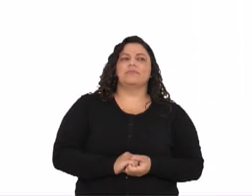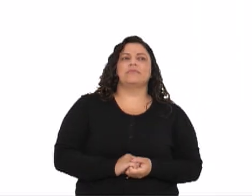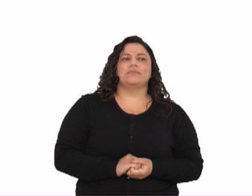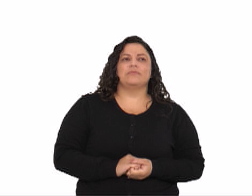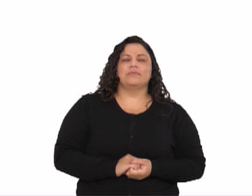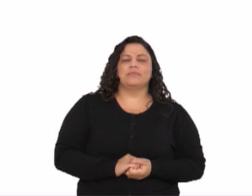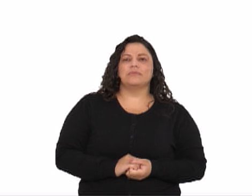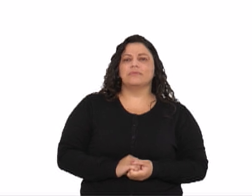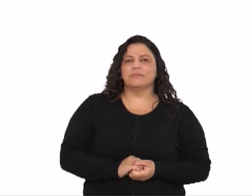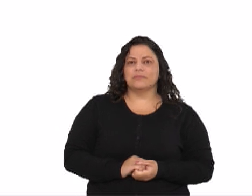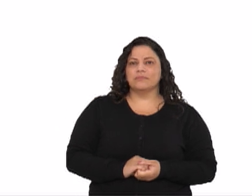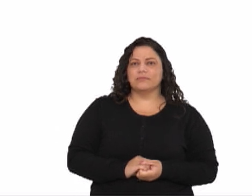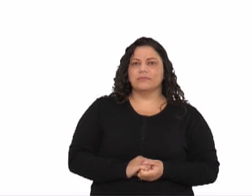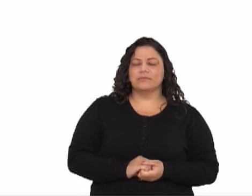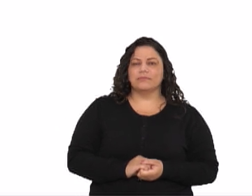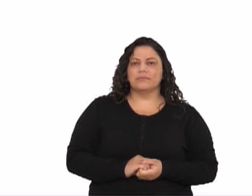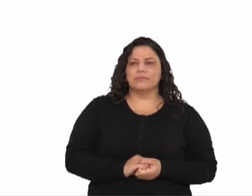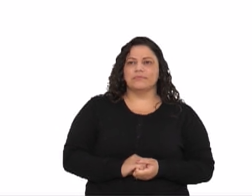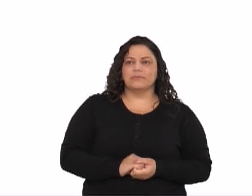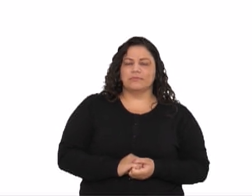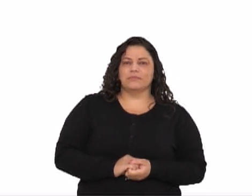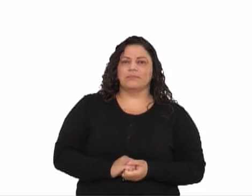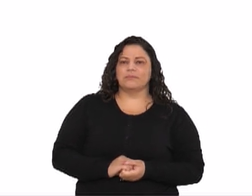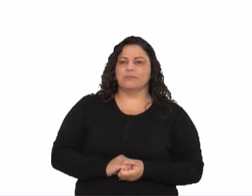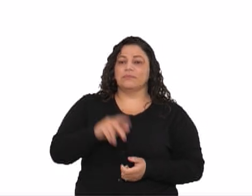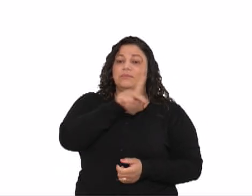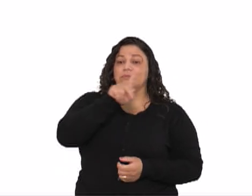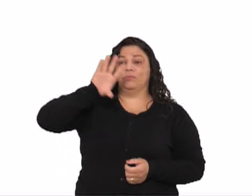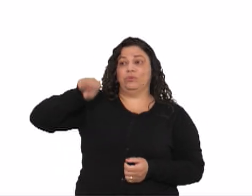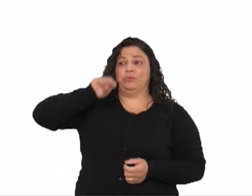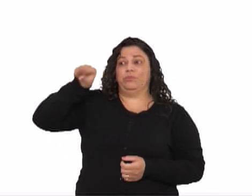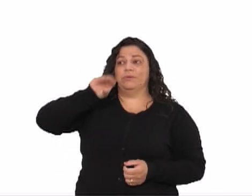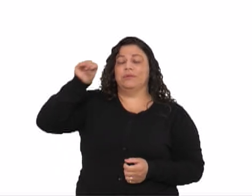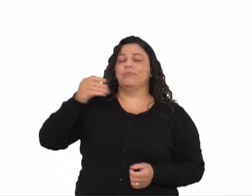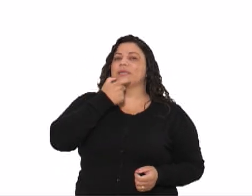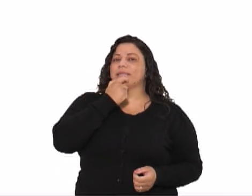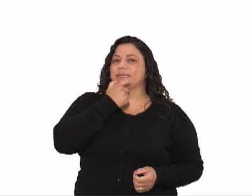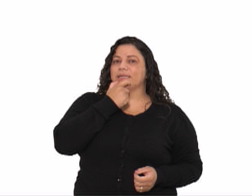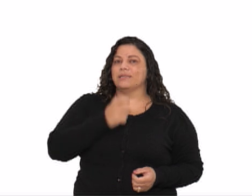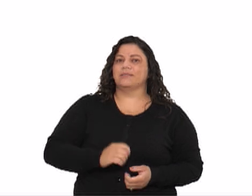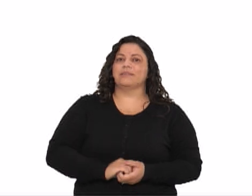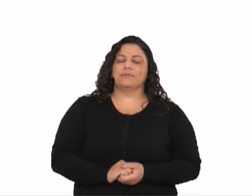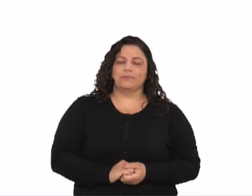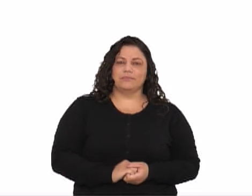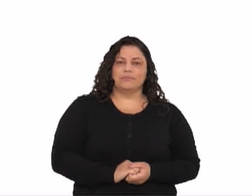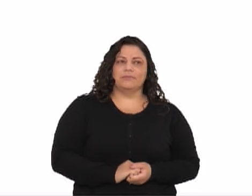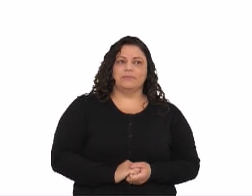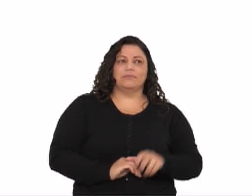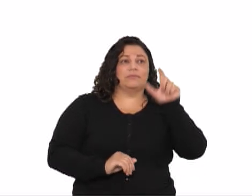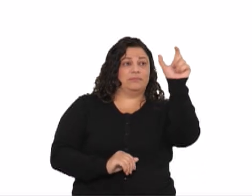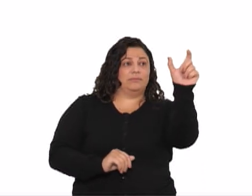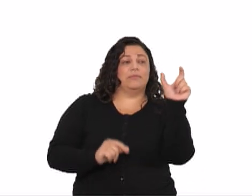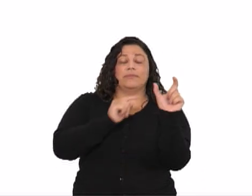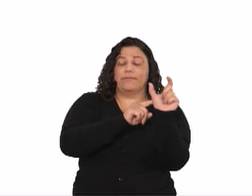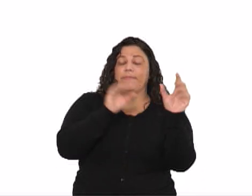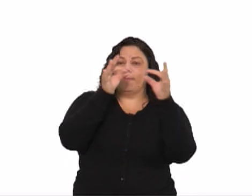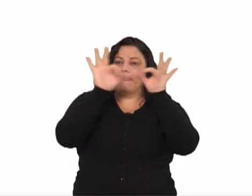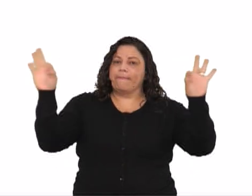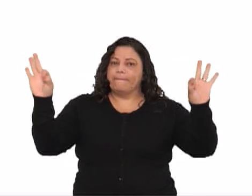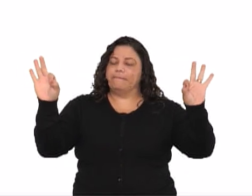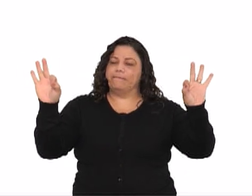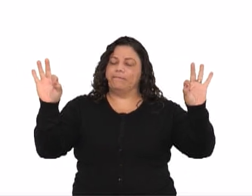então pale fica sinônimo de light. A letra E, rude, que é rude, pode ser um sinônimo para